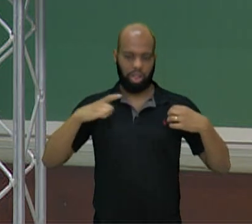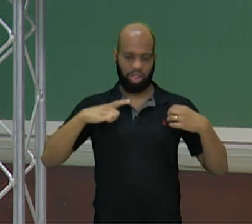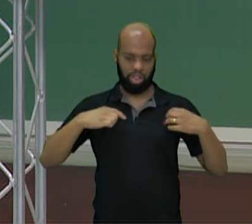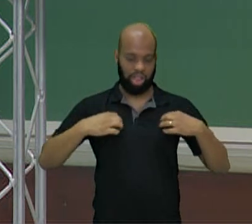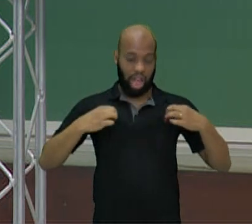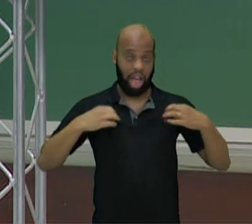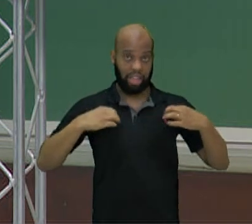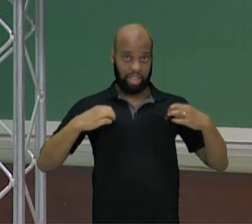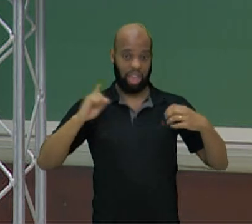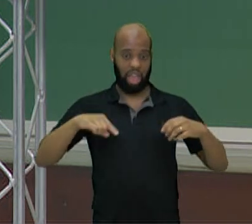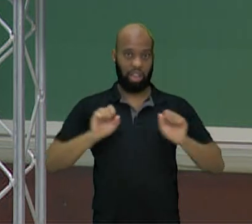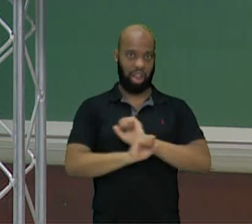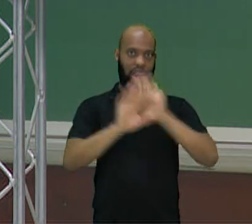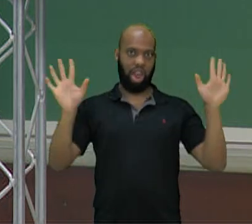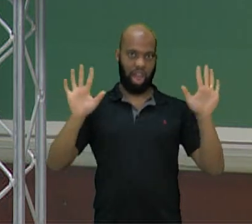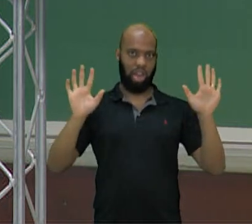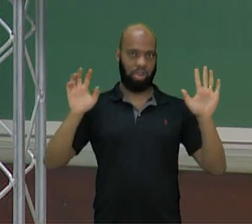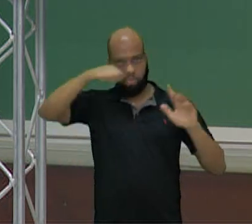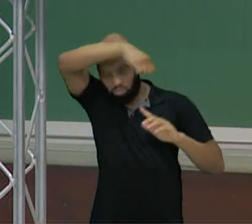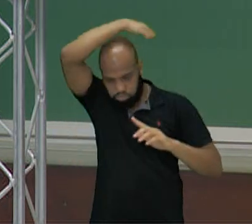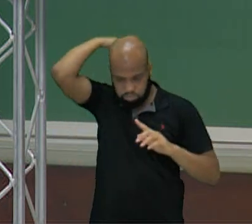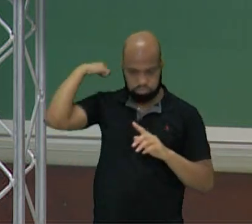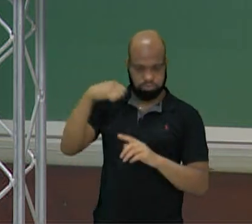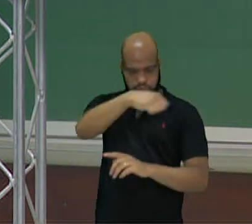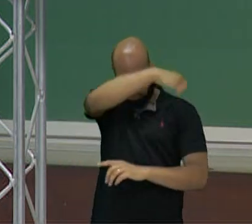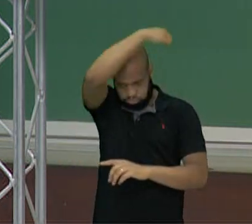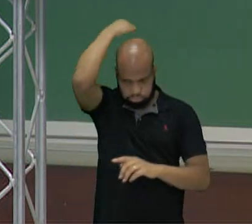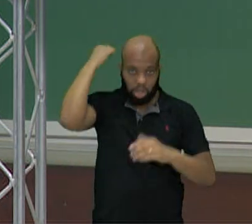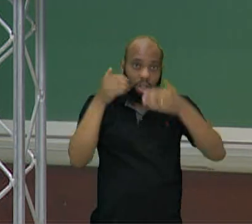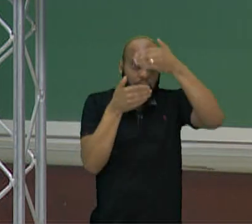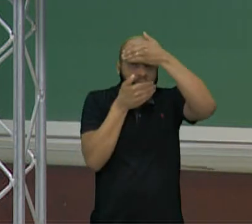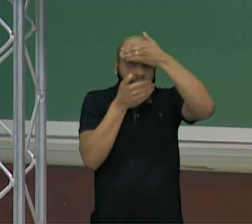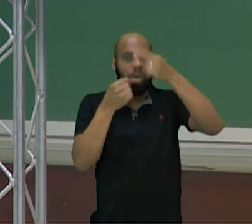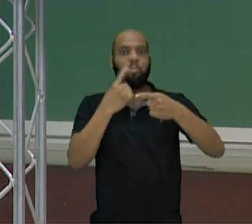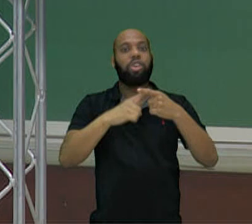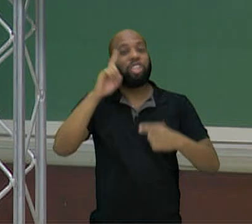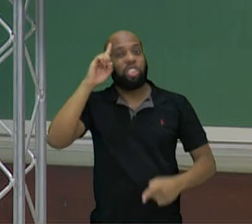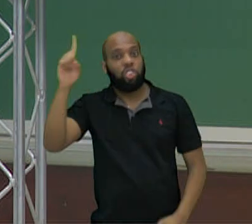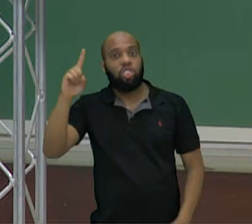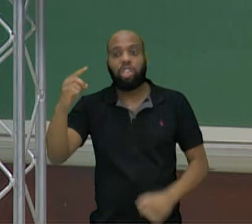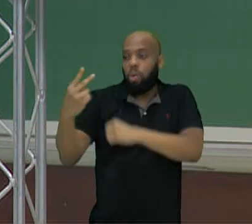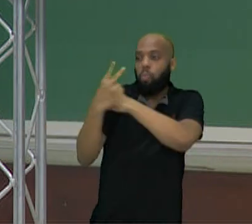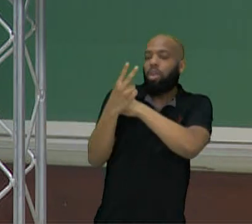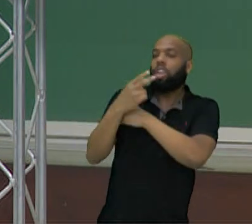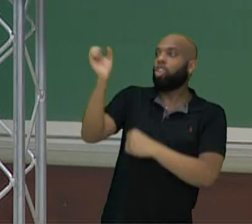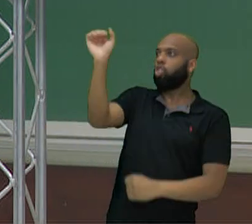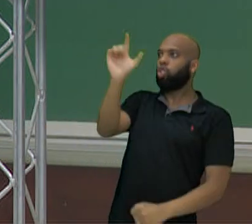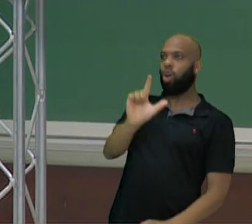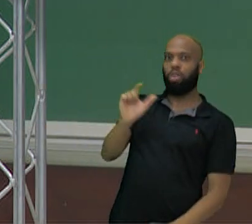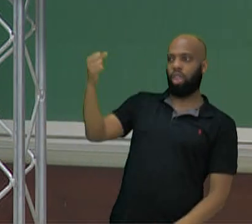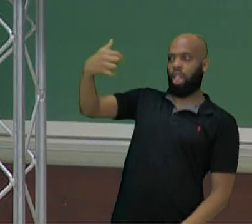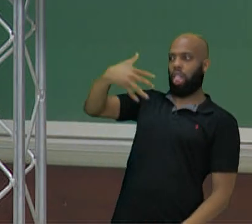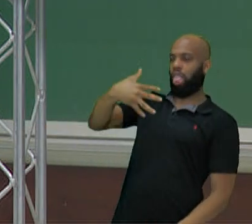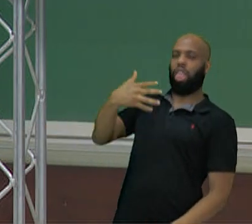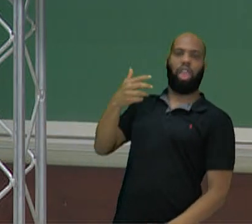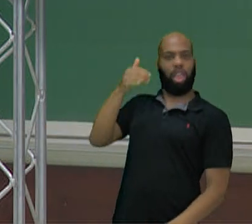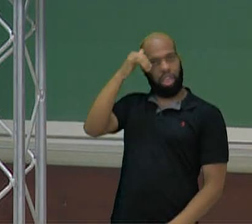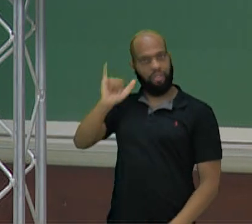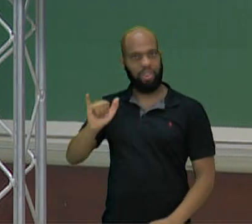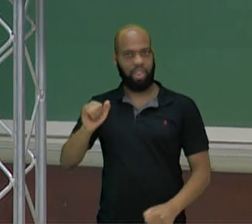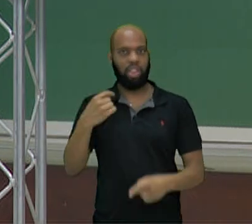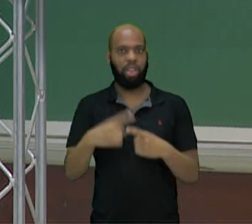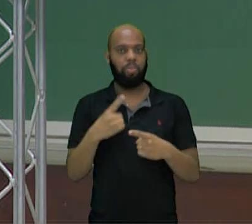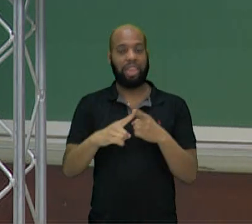coberto, porque durante o dia, né, ela protege o seu corpo. A